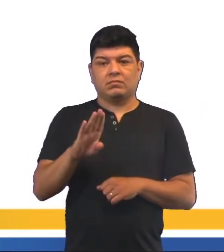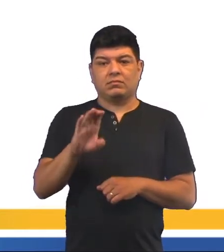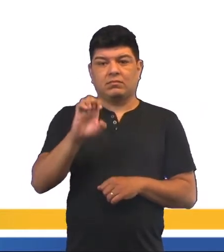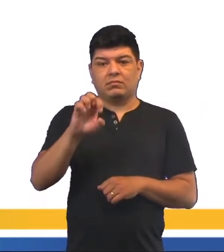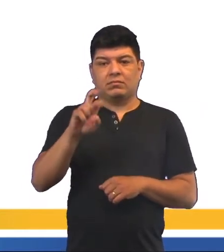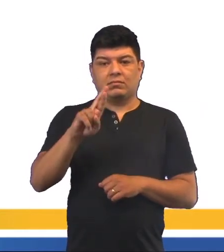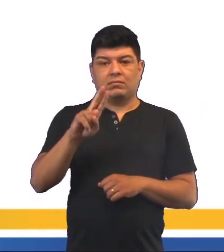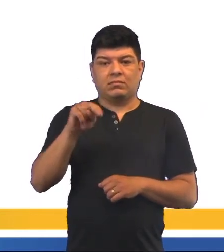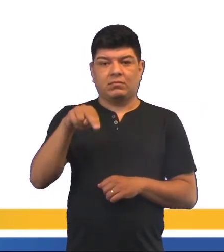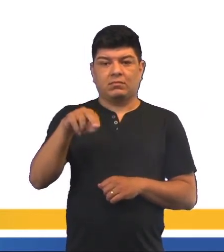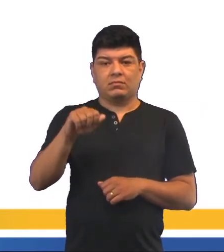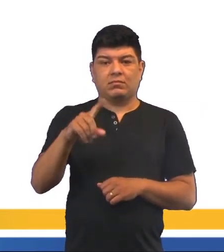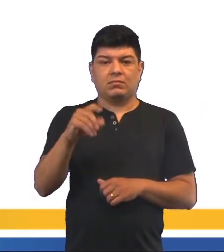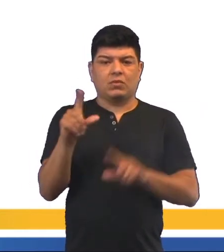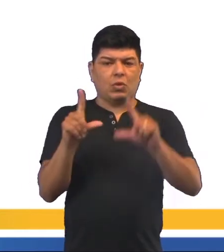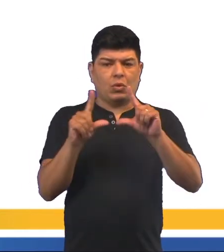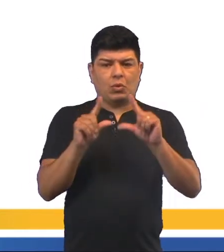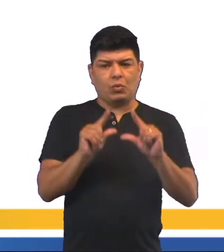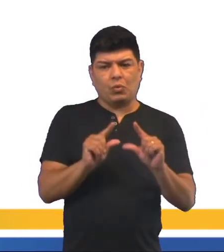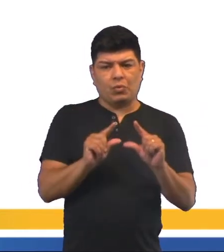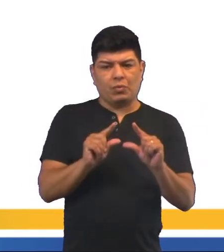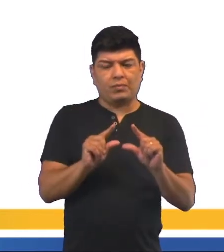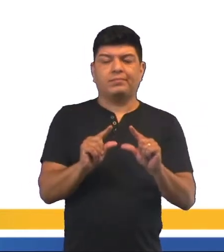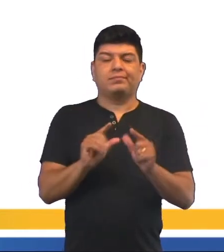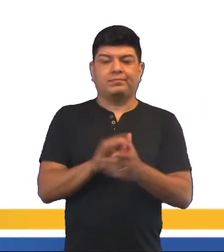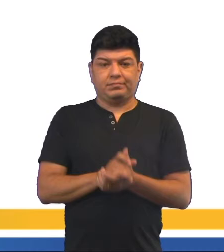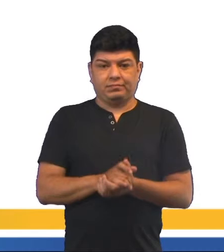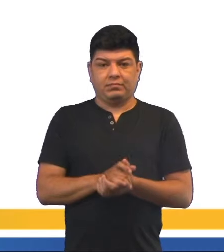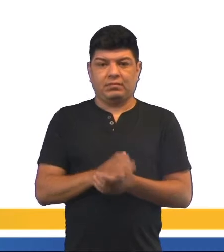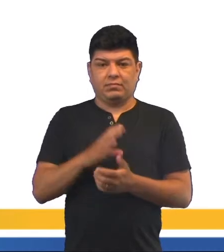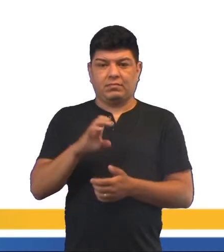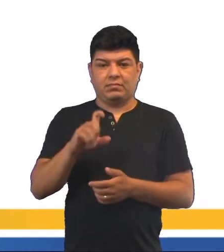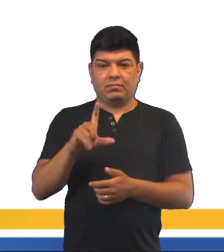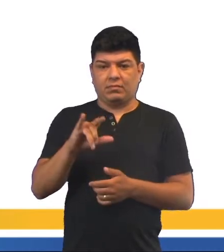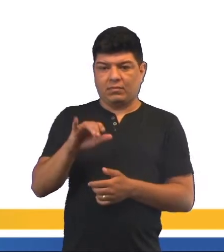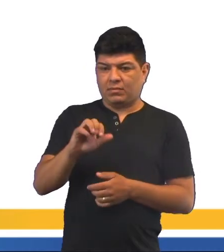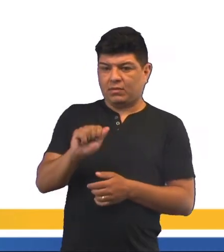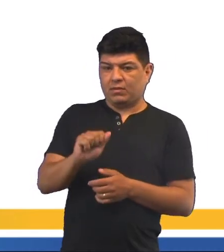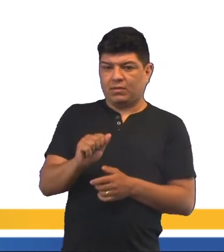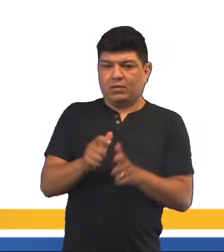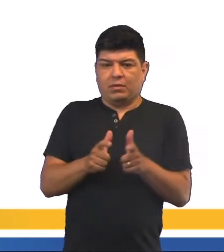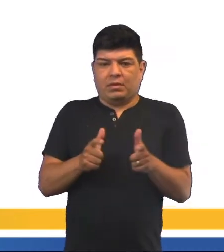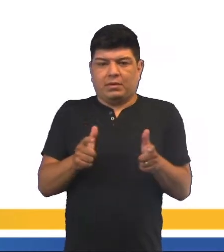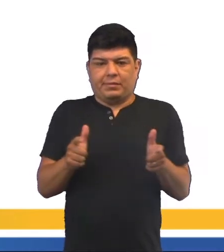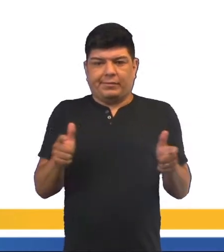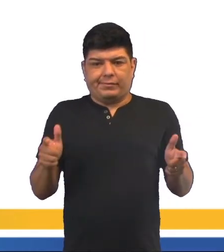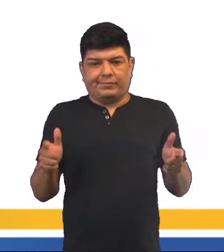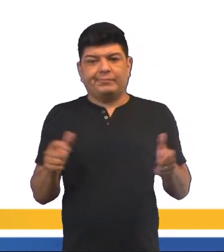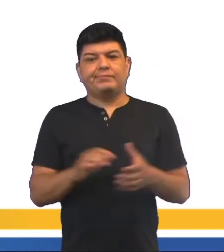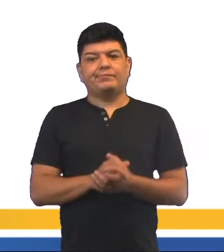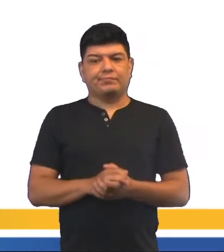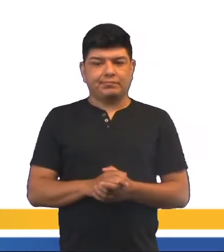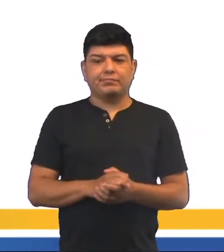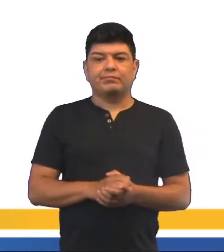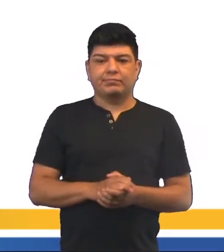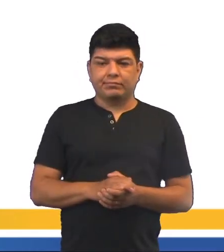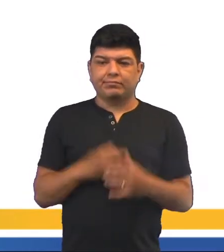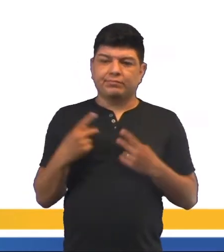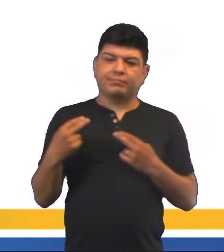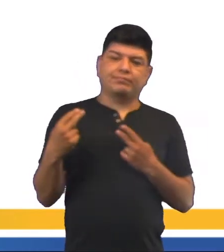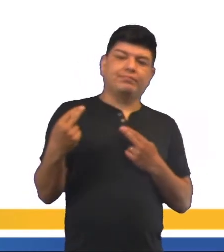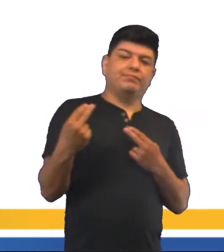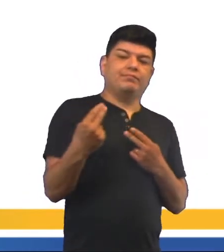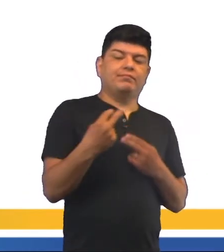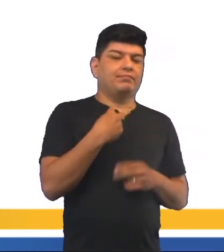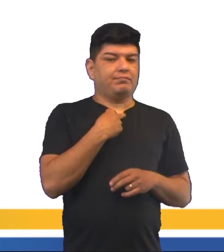Bernardo está bem mais curto, né? O triângulo. E de Célia está muito largo, né? As proporções não estão na